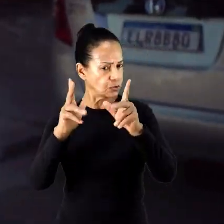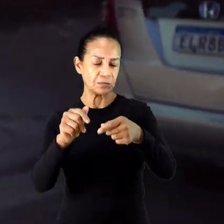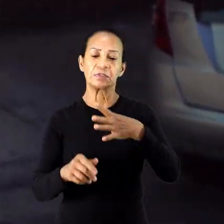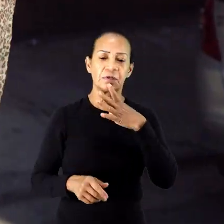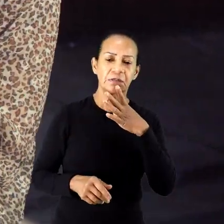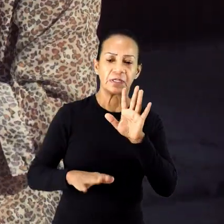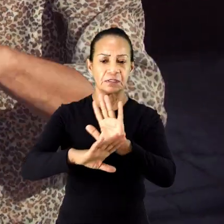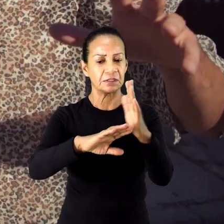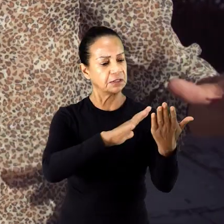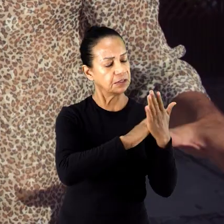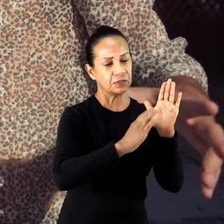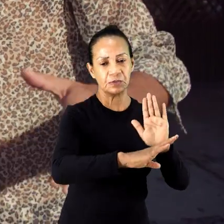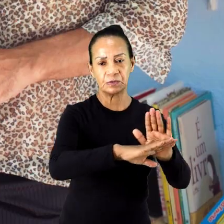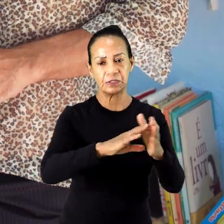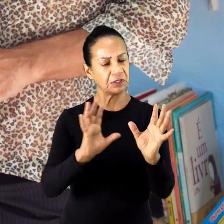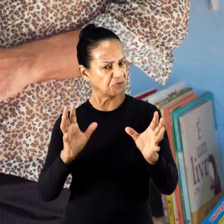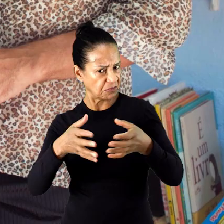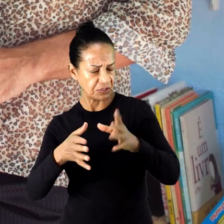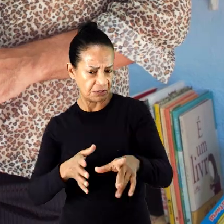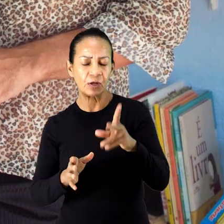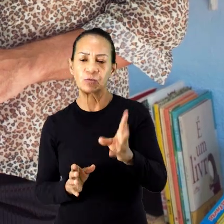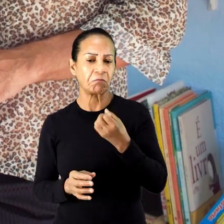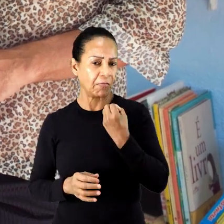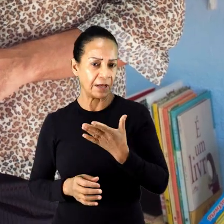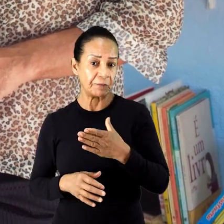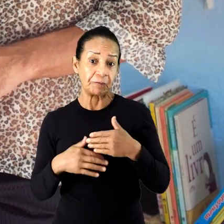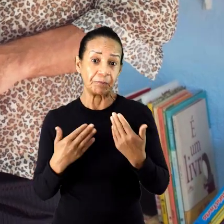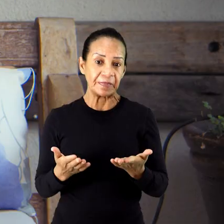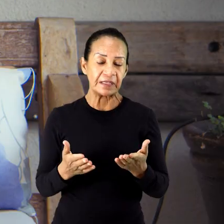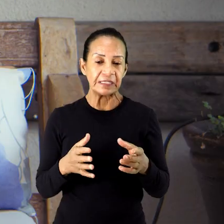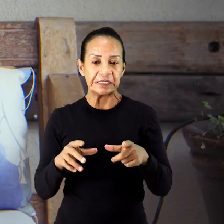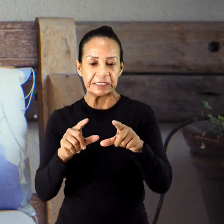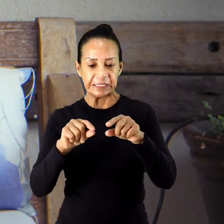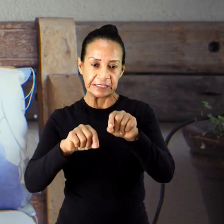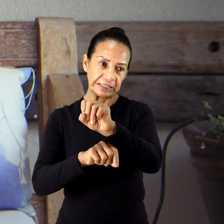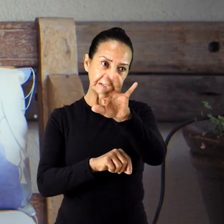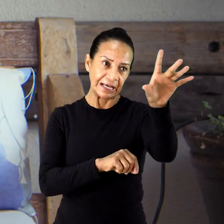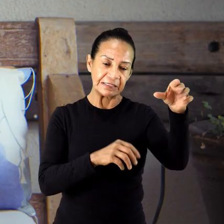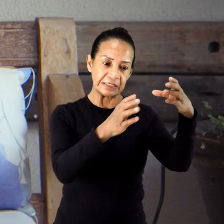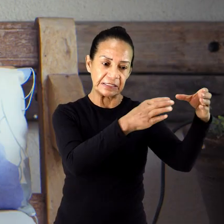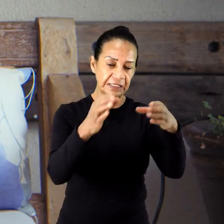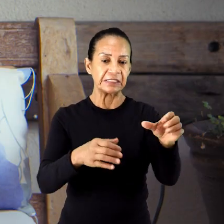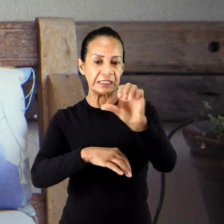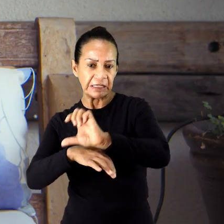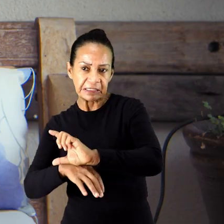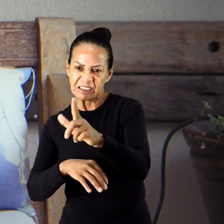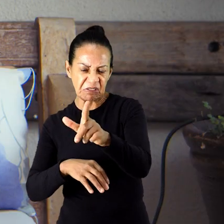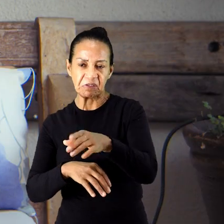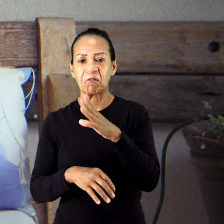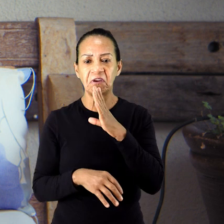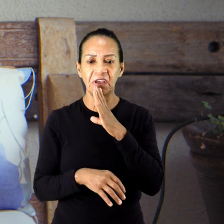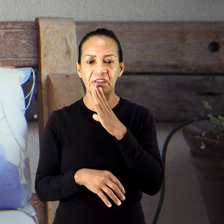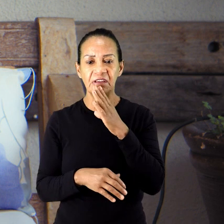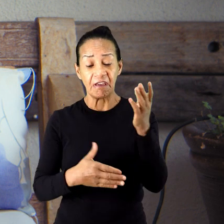todo mundo se conhece, se ajuda, tem esse circuito já funcionando muito bem, mas que talvez para fora, nas áreas centrais, as pessoas não